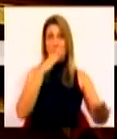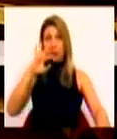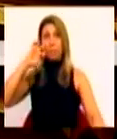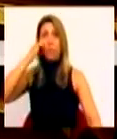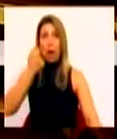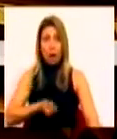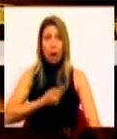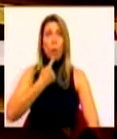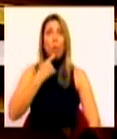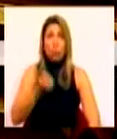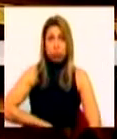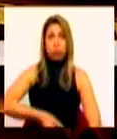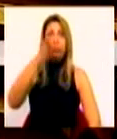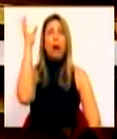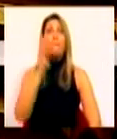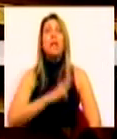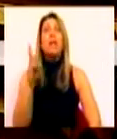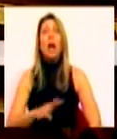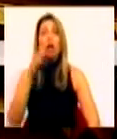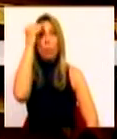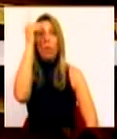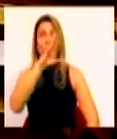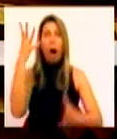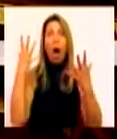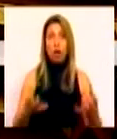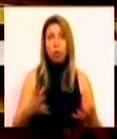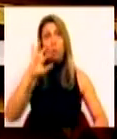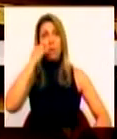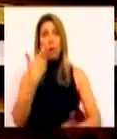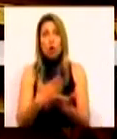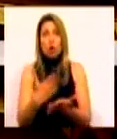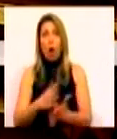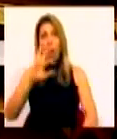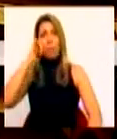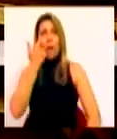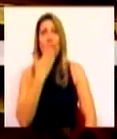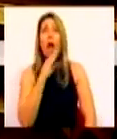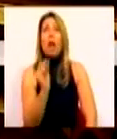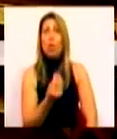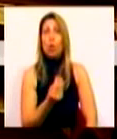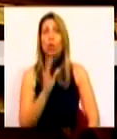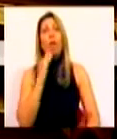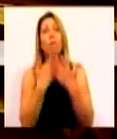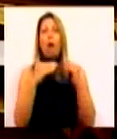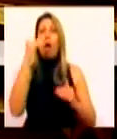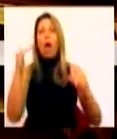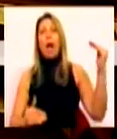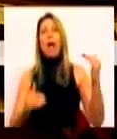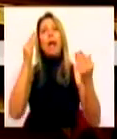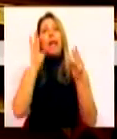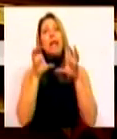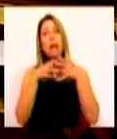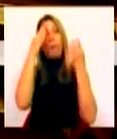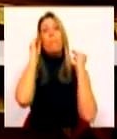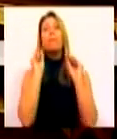professores, também prejudica as escolas, prejudica os alunos, vai transmitir instabilidade às equipas